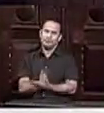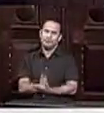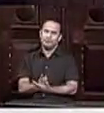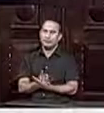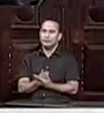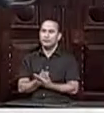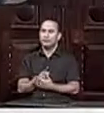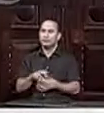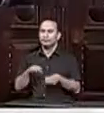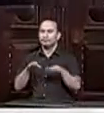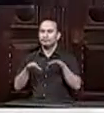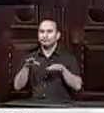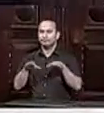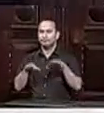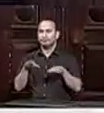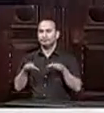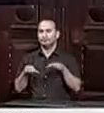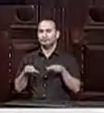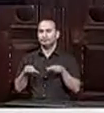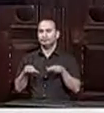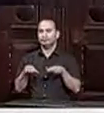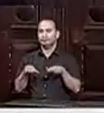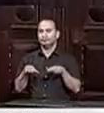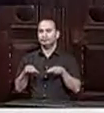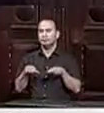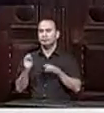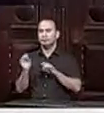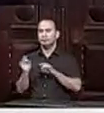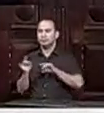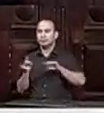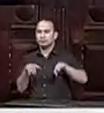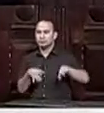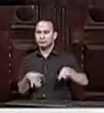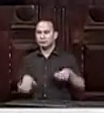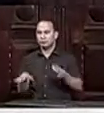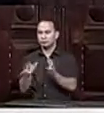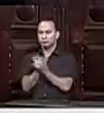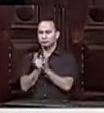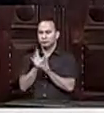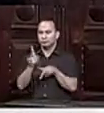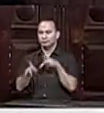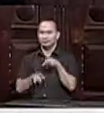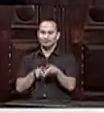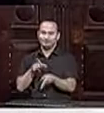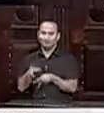no mesmo patamar da rejeição popular.